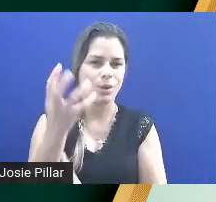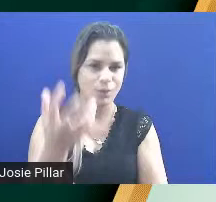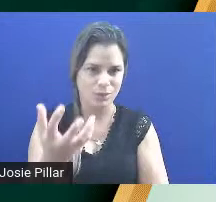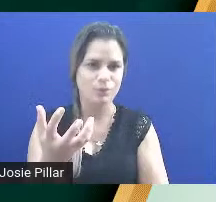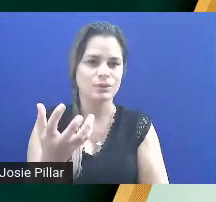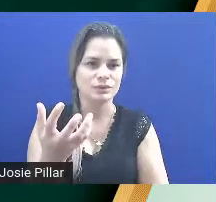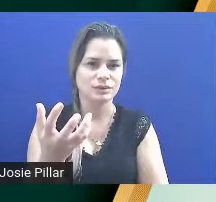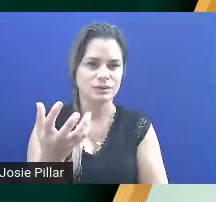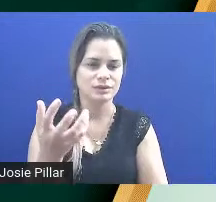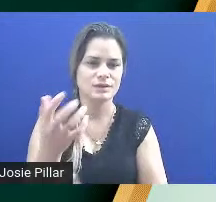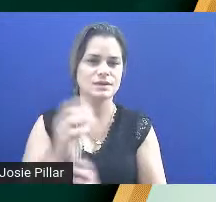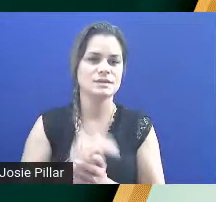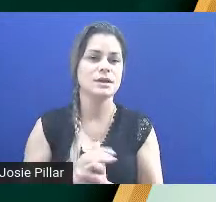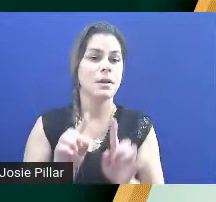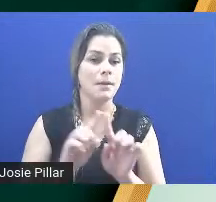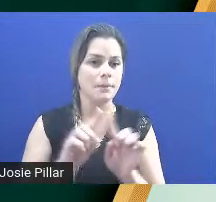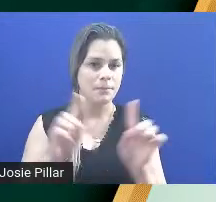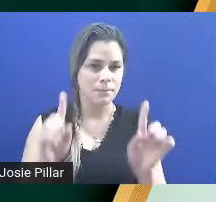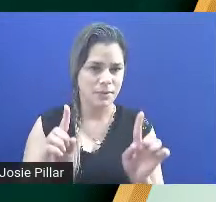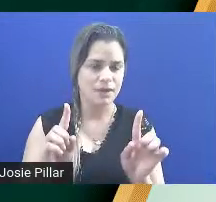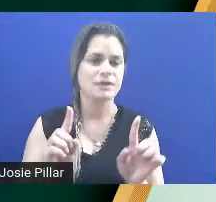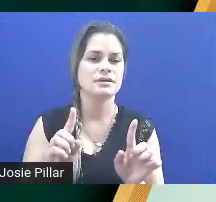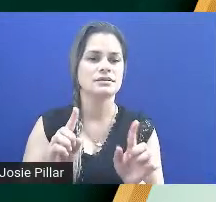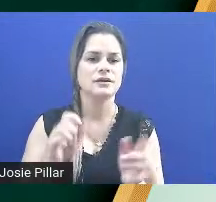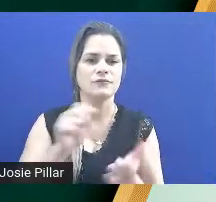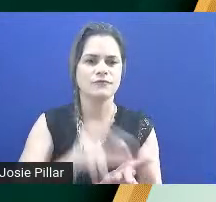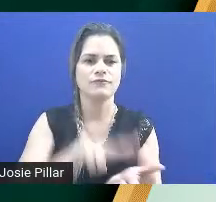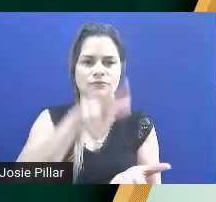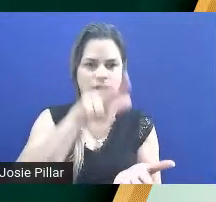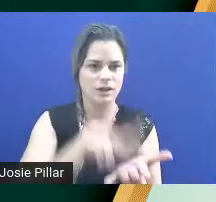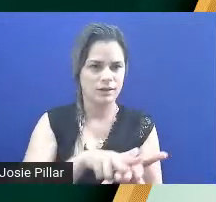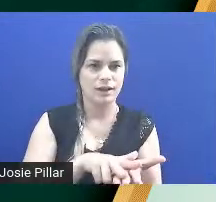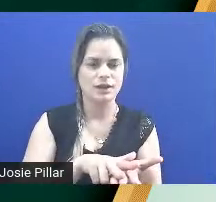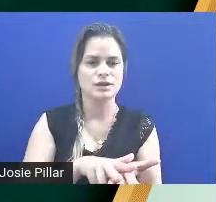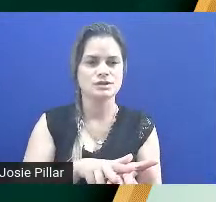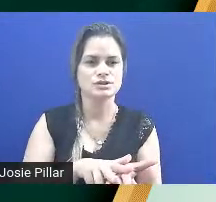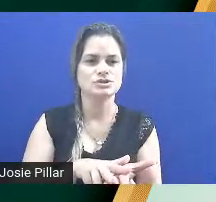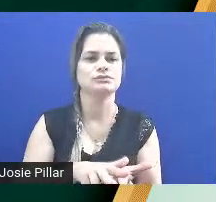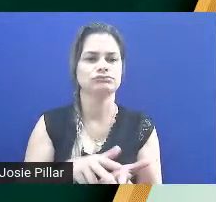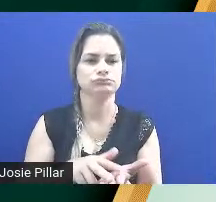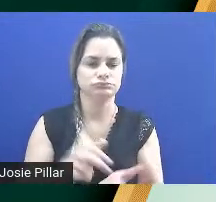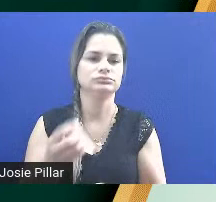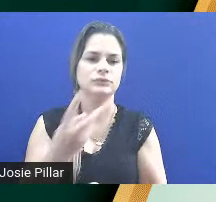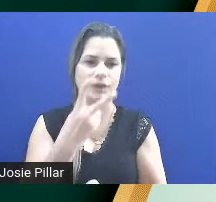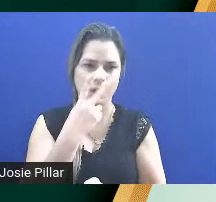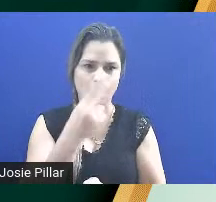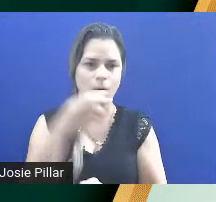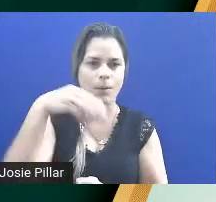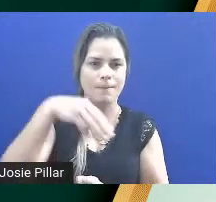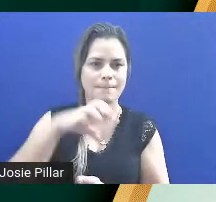mesma validade de uma cerimônia presencial perante ao Ministério da Educação.